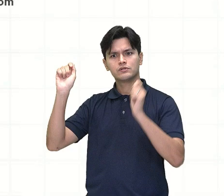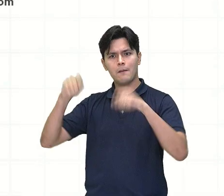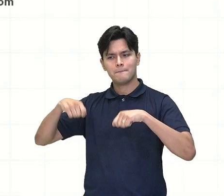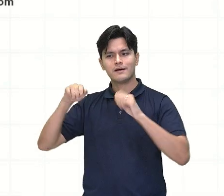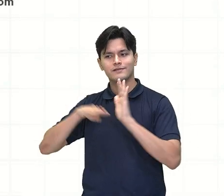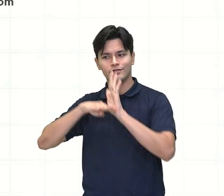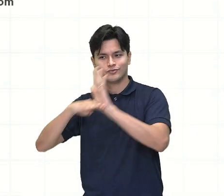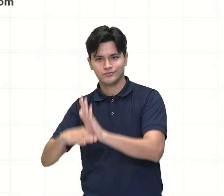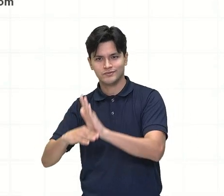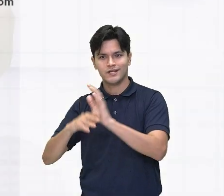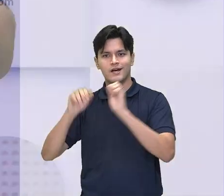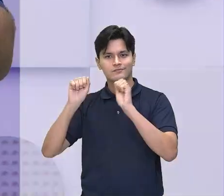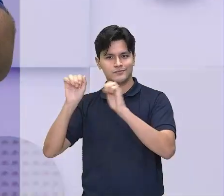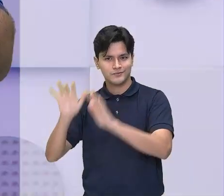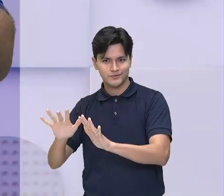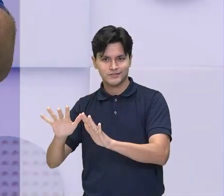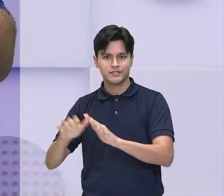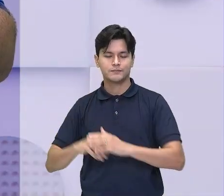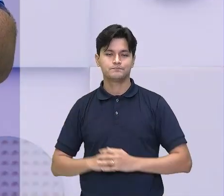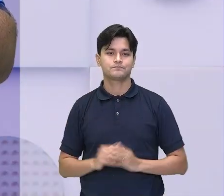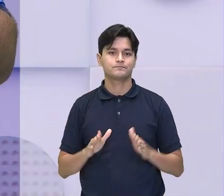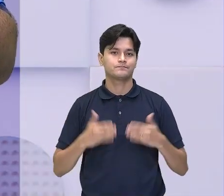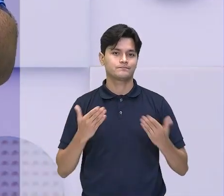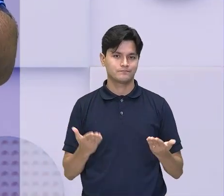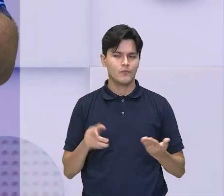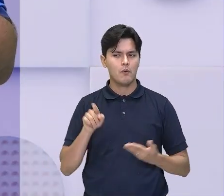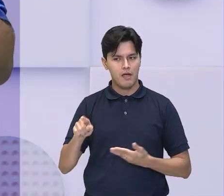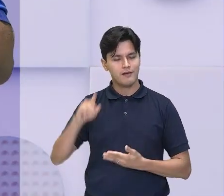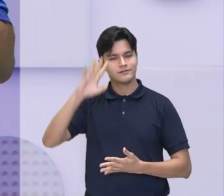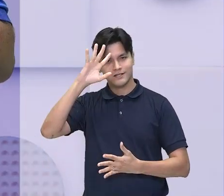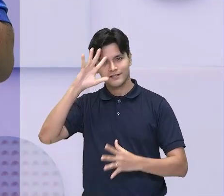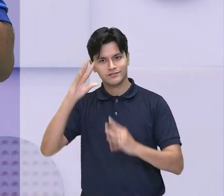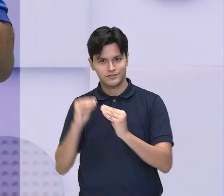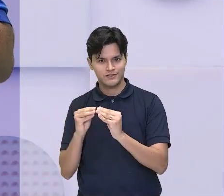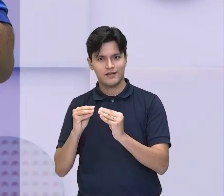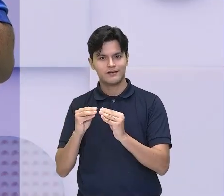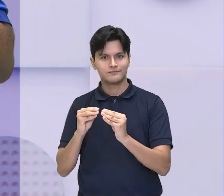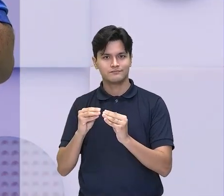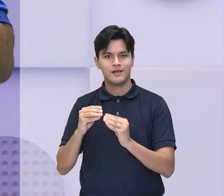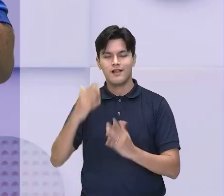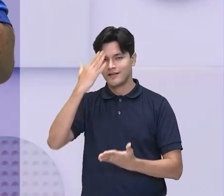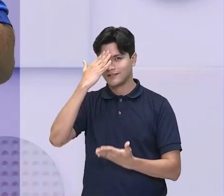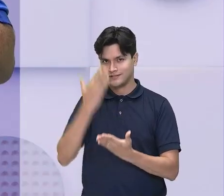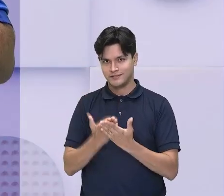doenças, que inclusive doenças assim que são incuráveis,